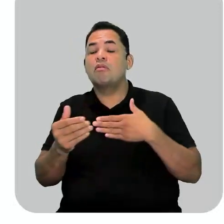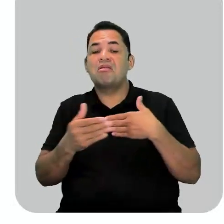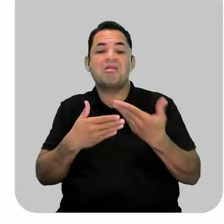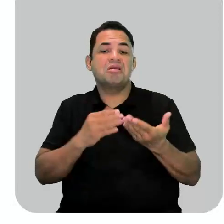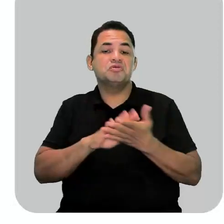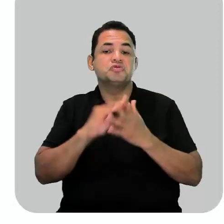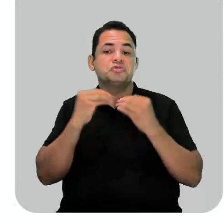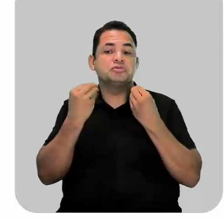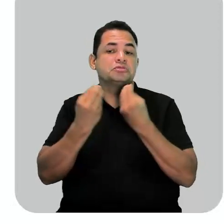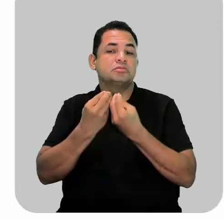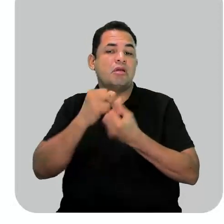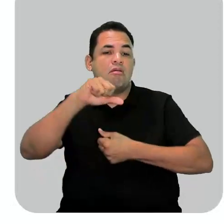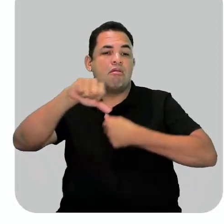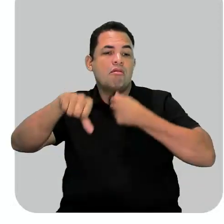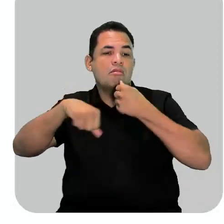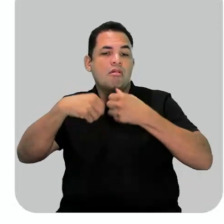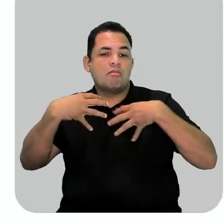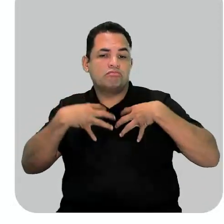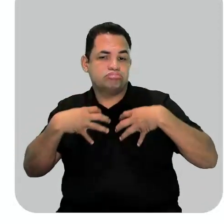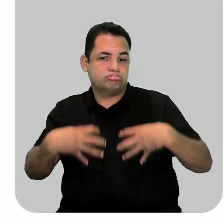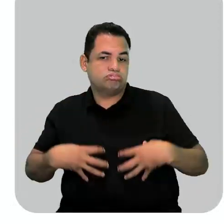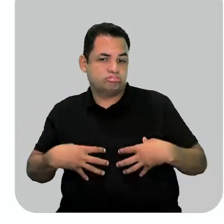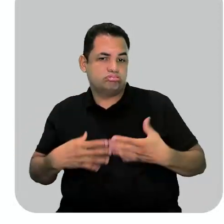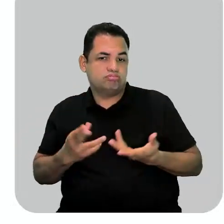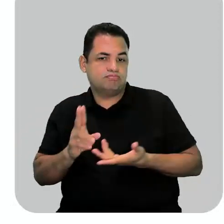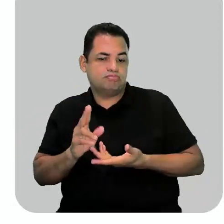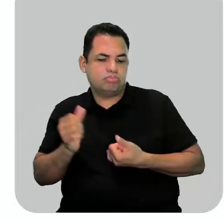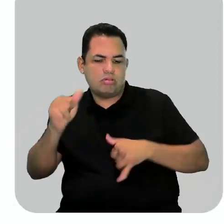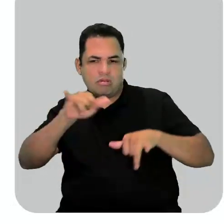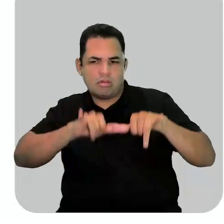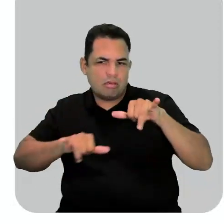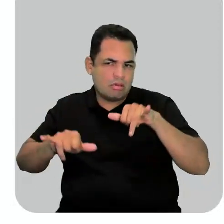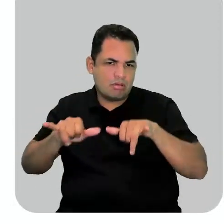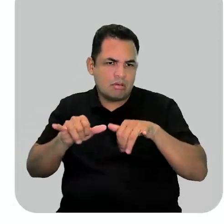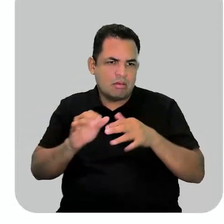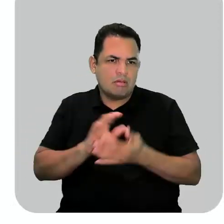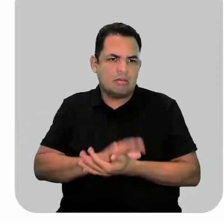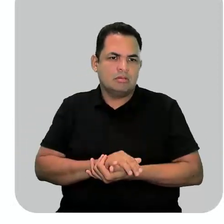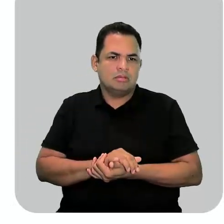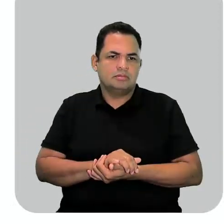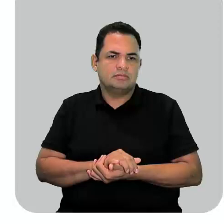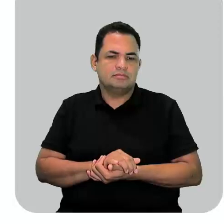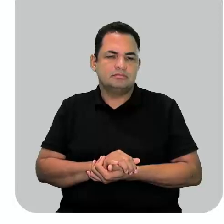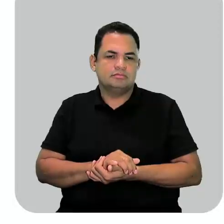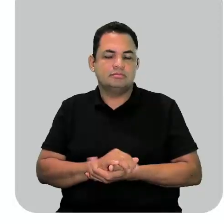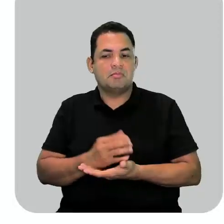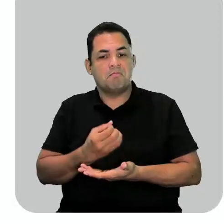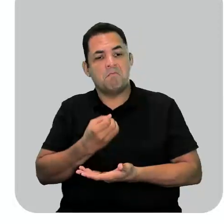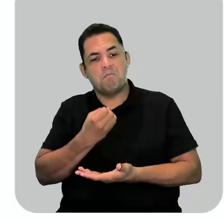no funcionamento do organismo por ações químicas que